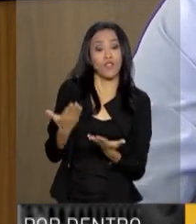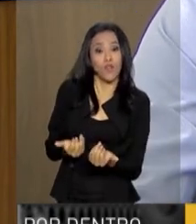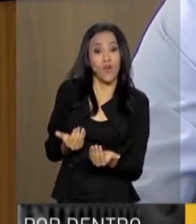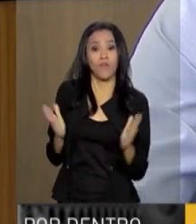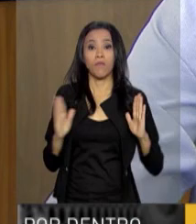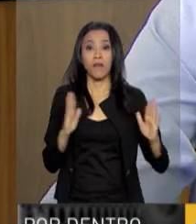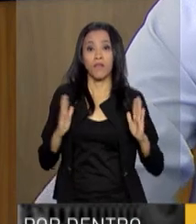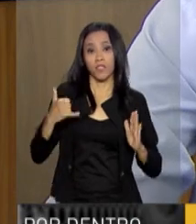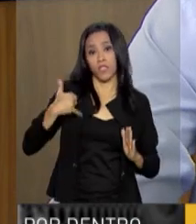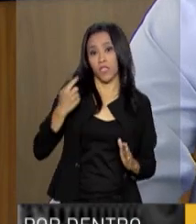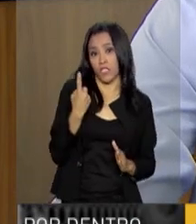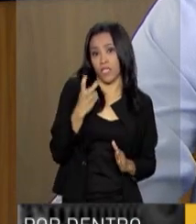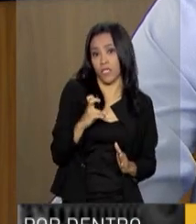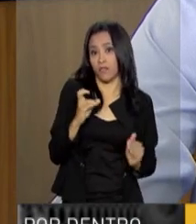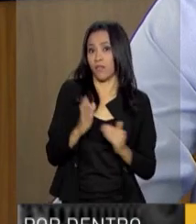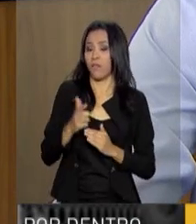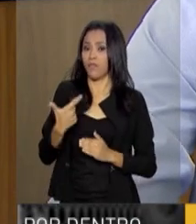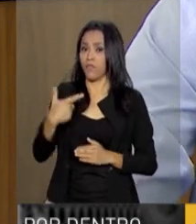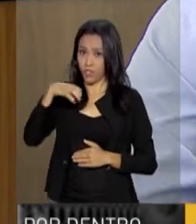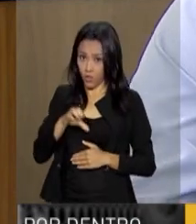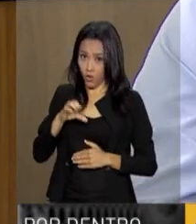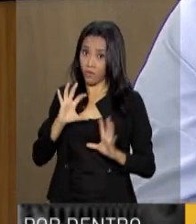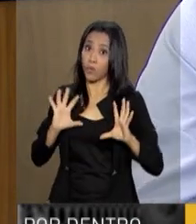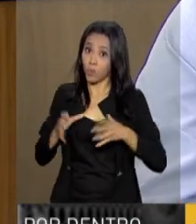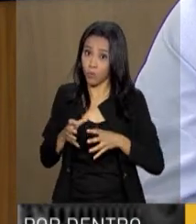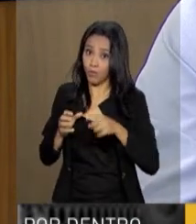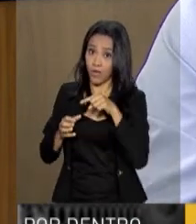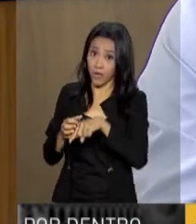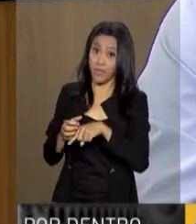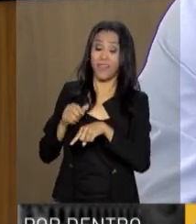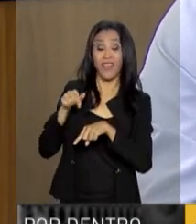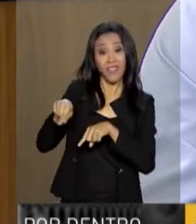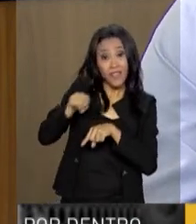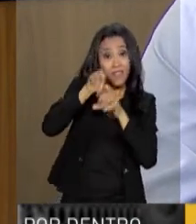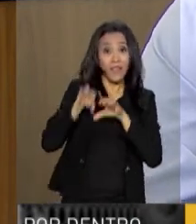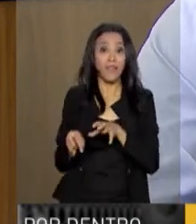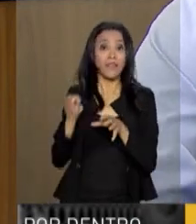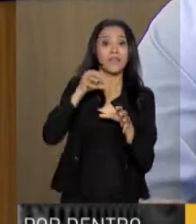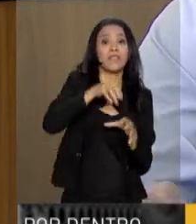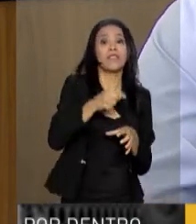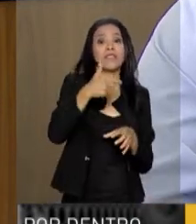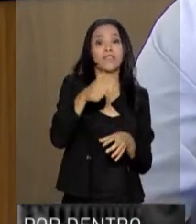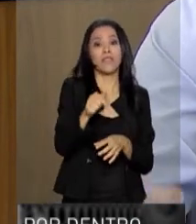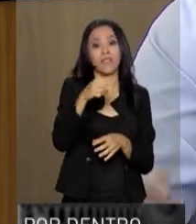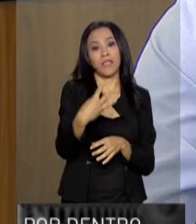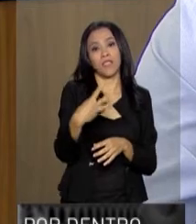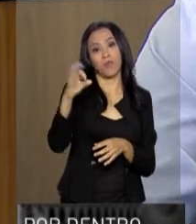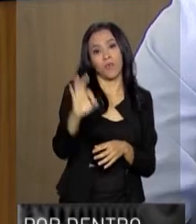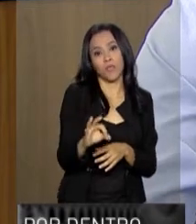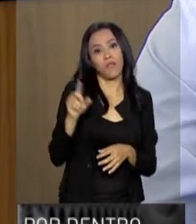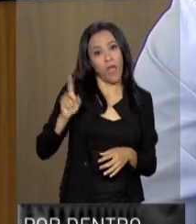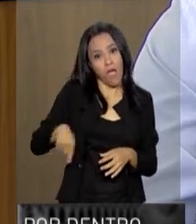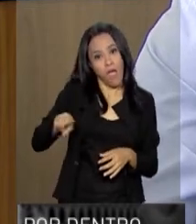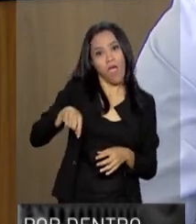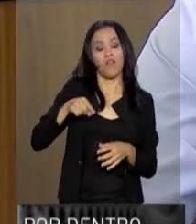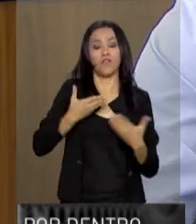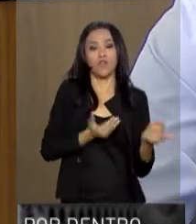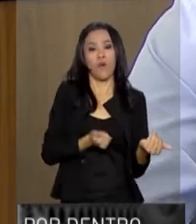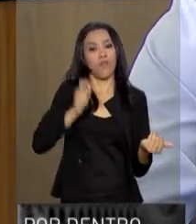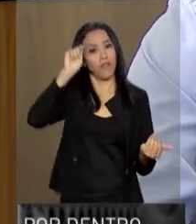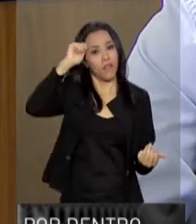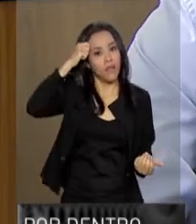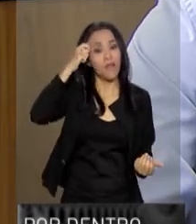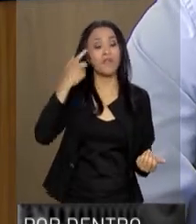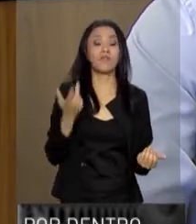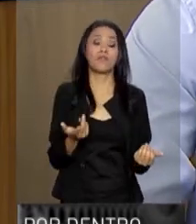anos deste conjunto 73% é cometido contra jovens negros pobres e que morre